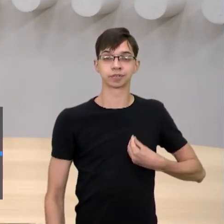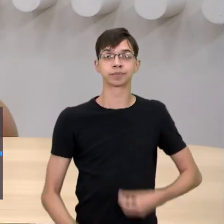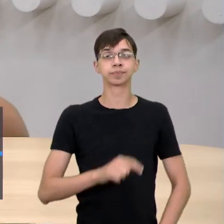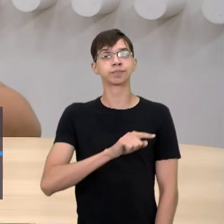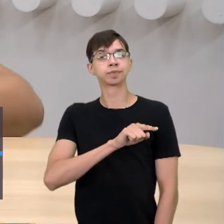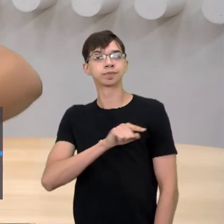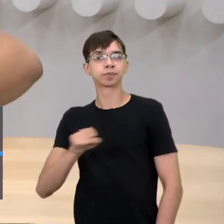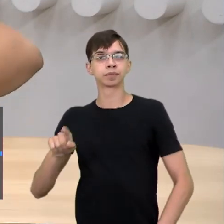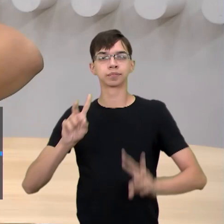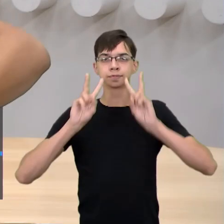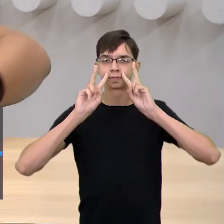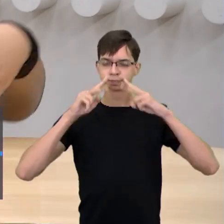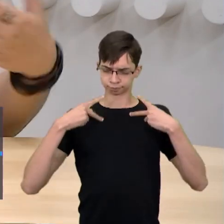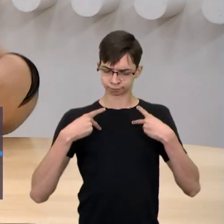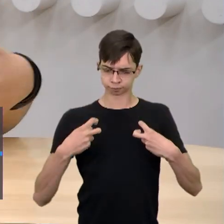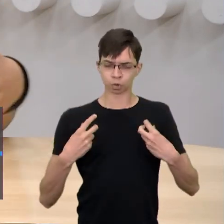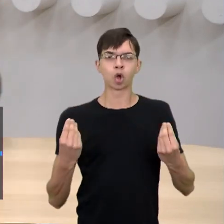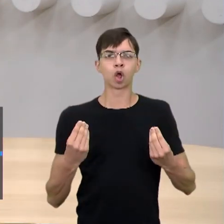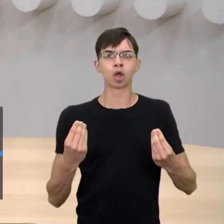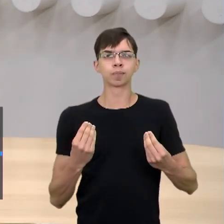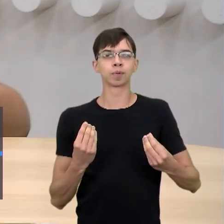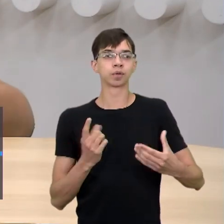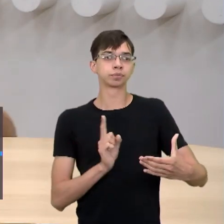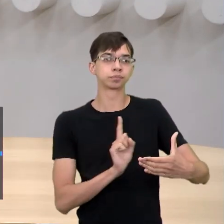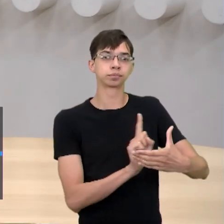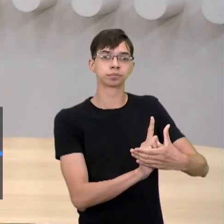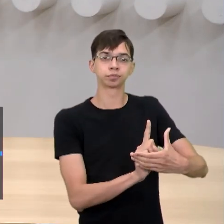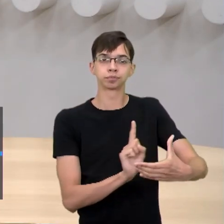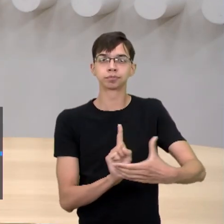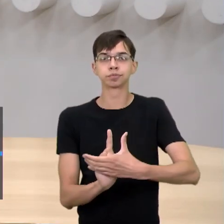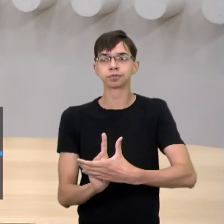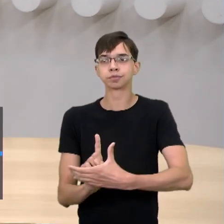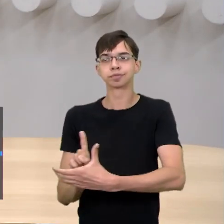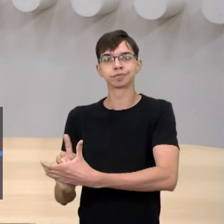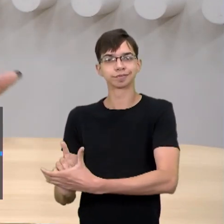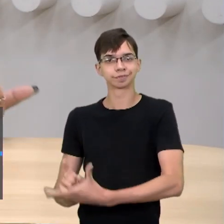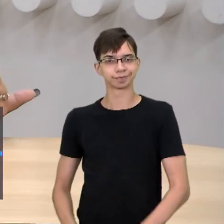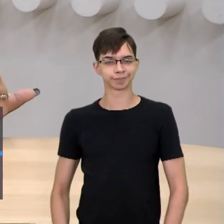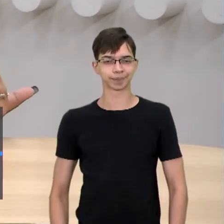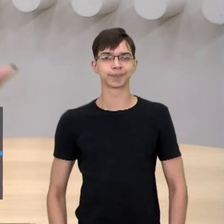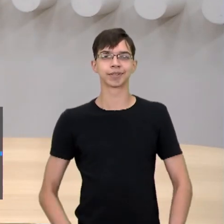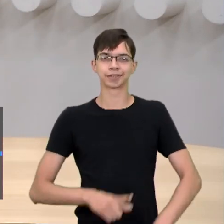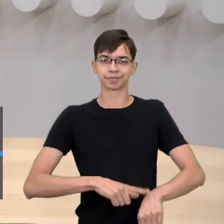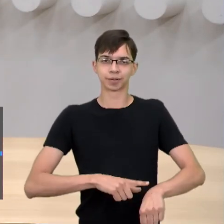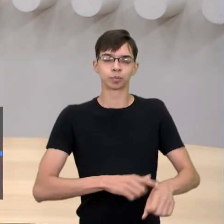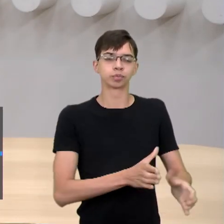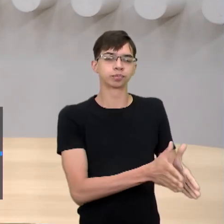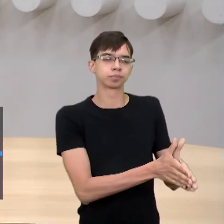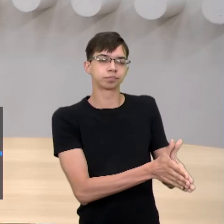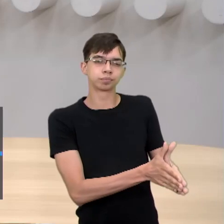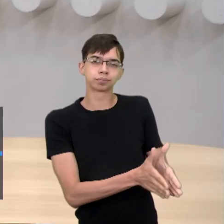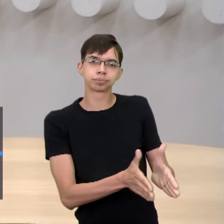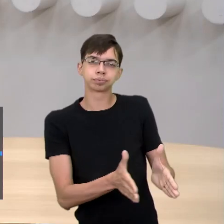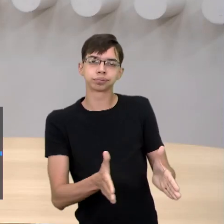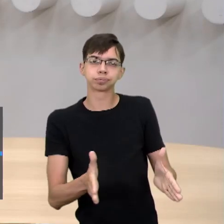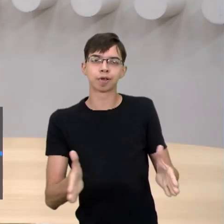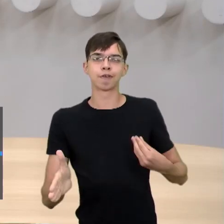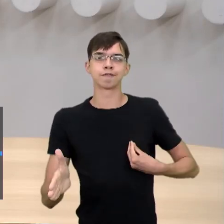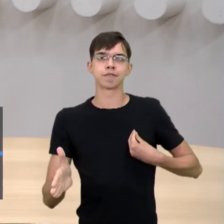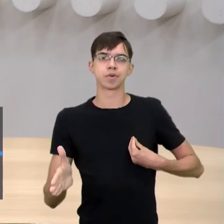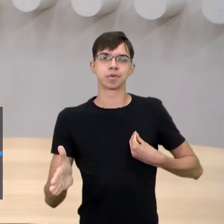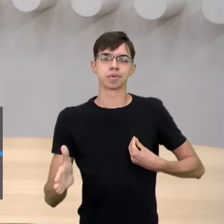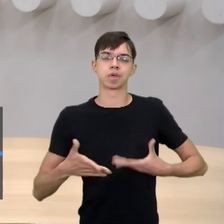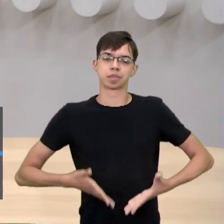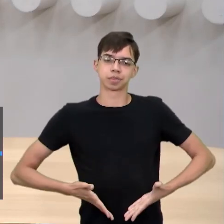tem tudo a ver com essa jornada, desde o momento que a gente nasceu até o fim da nossa vida. Então, quando a gente fala de